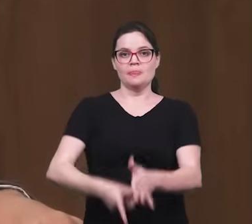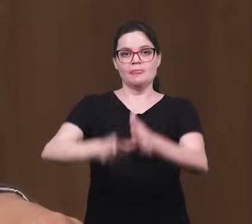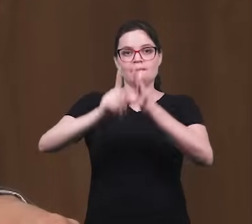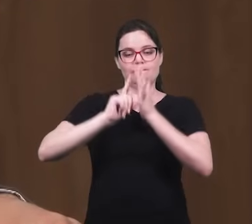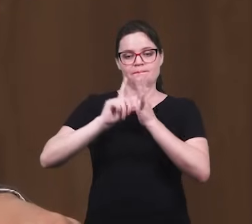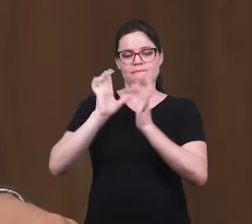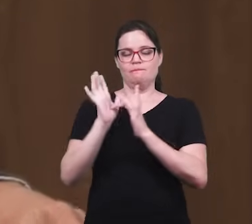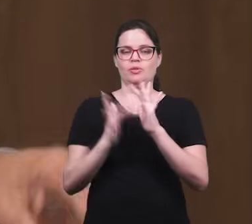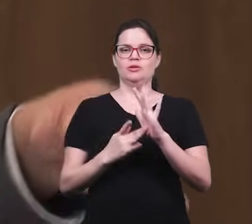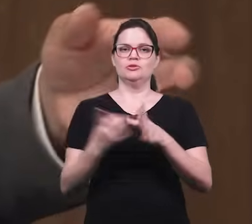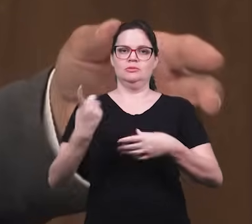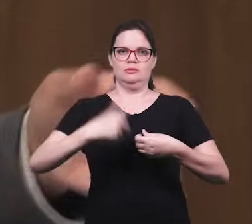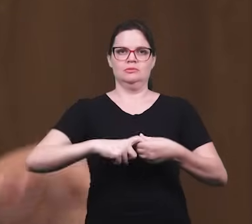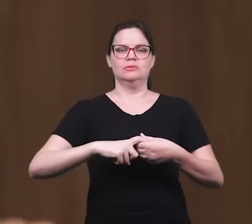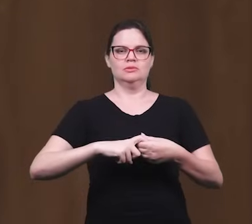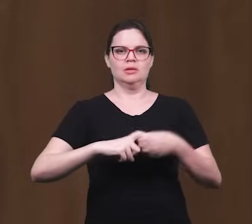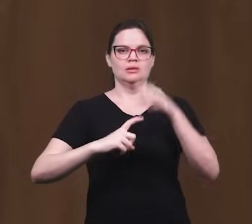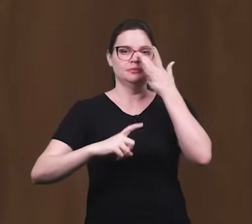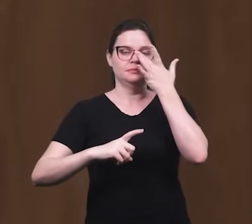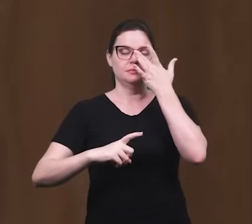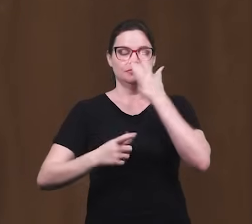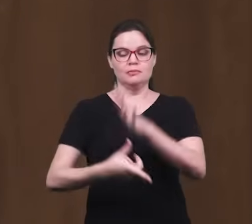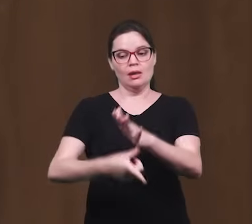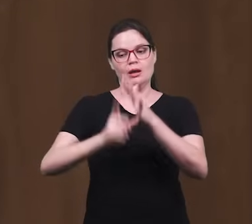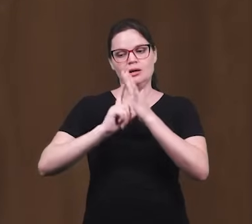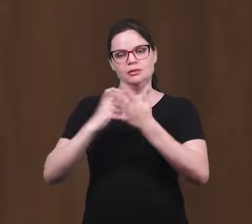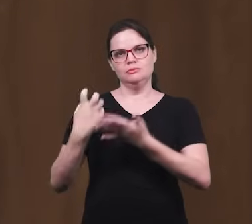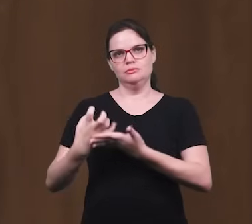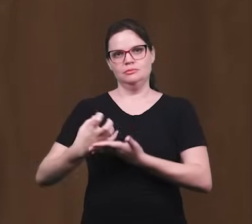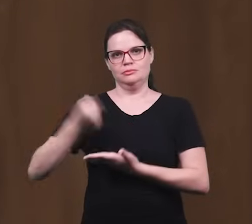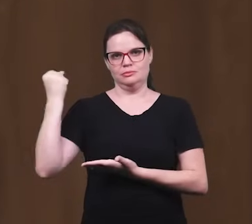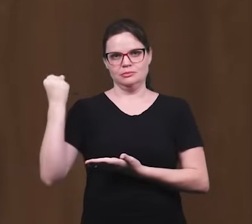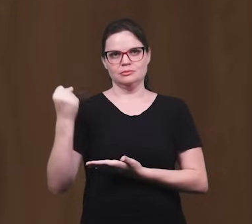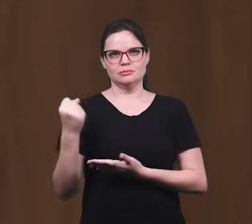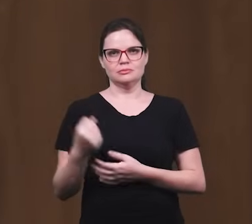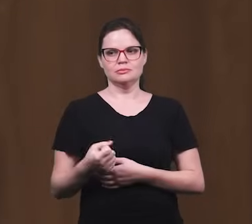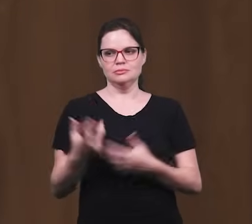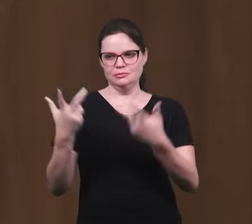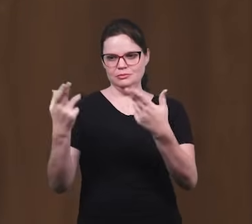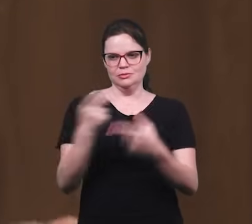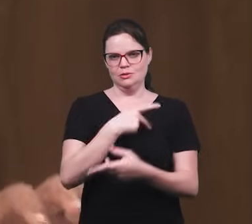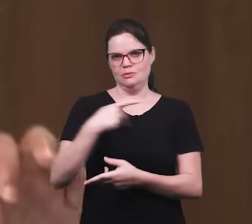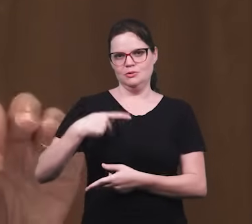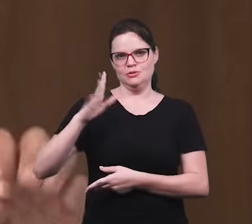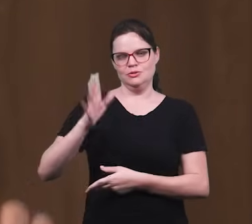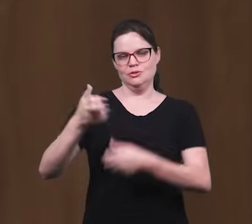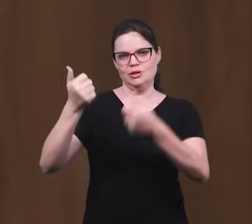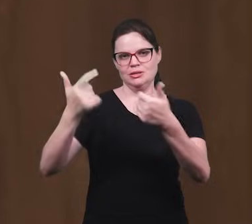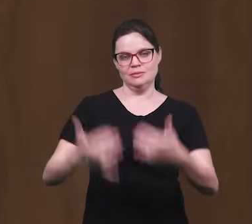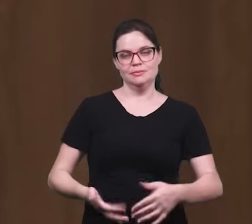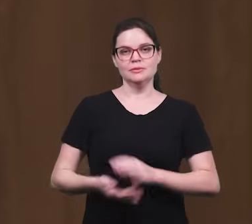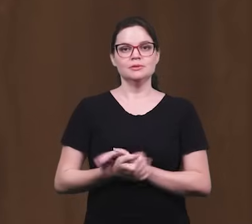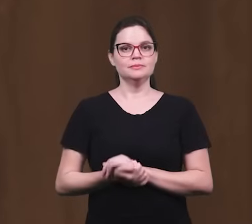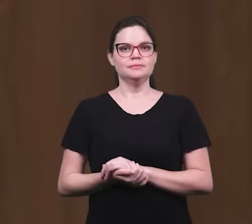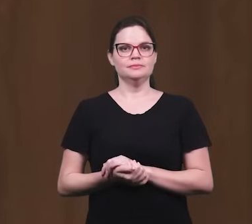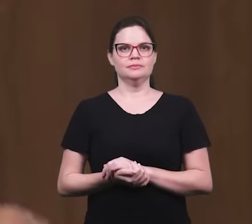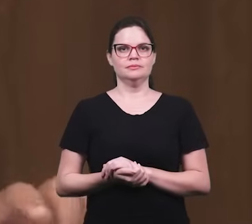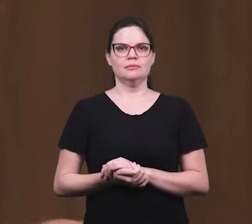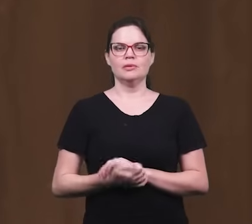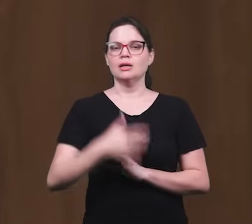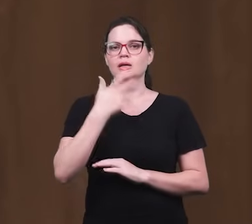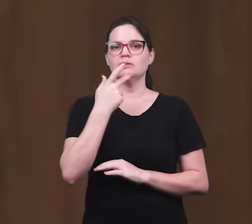antecederiam este arrebatamento da igreja, né? Que o pastor Alex acabou de dizer. E ele diz que